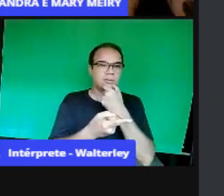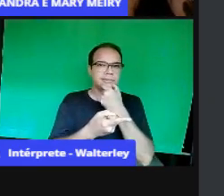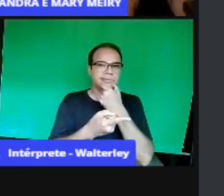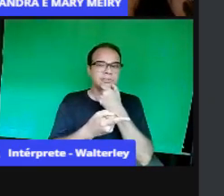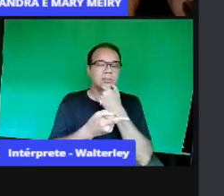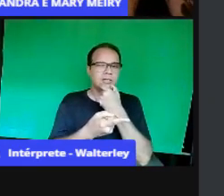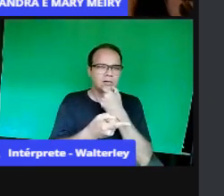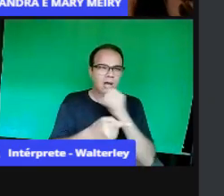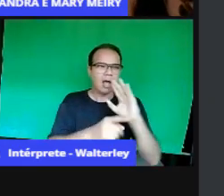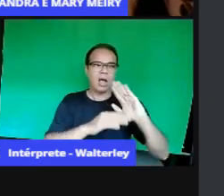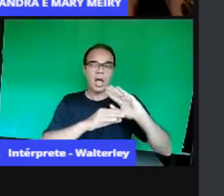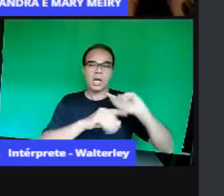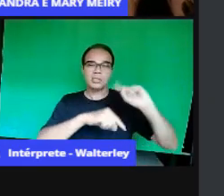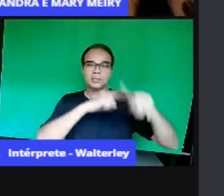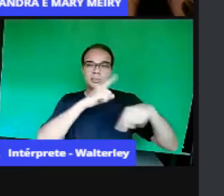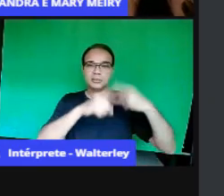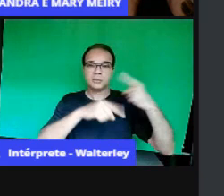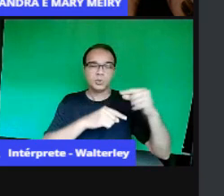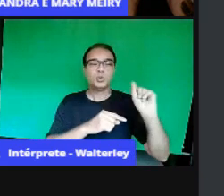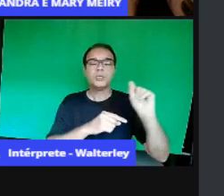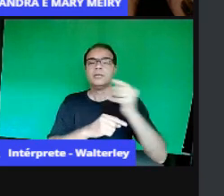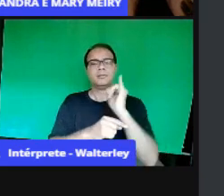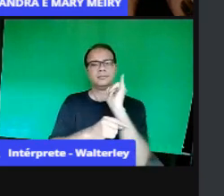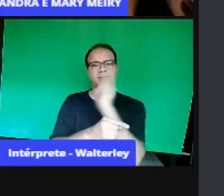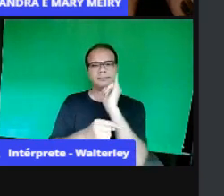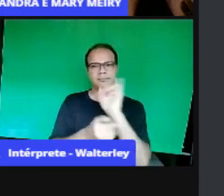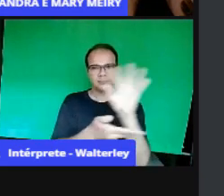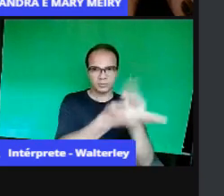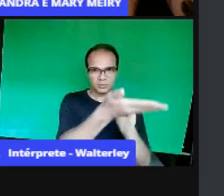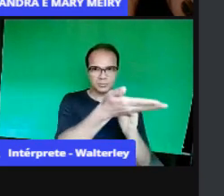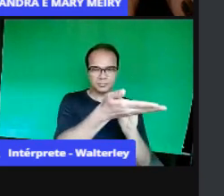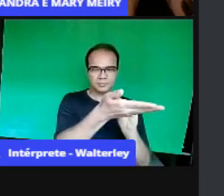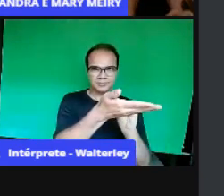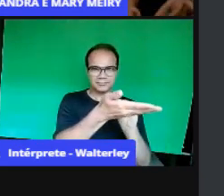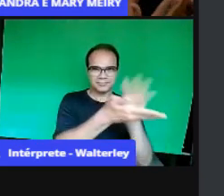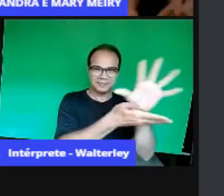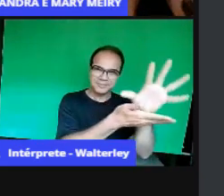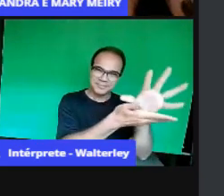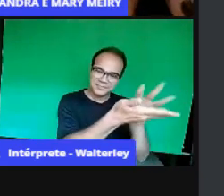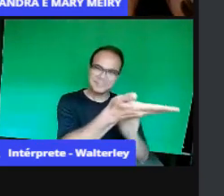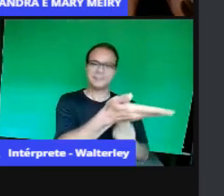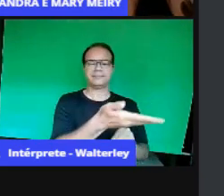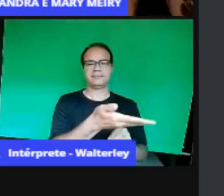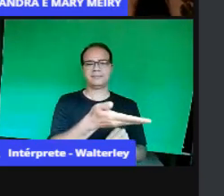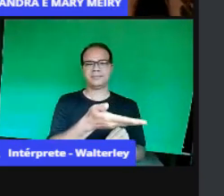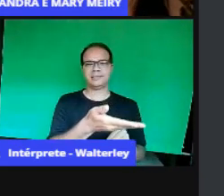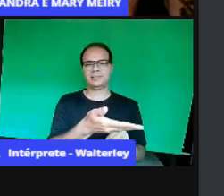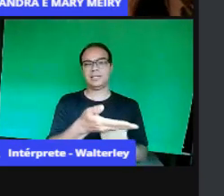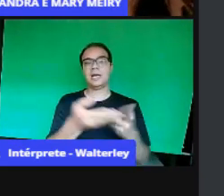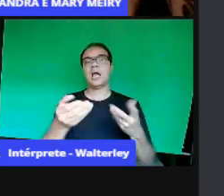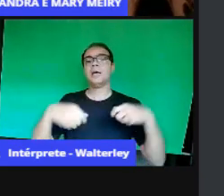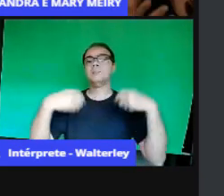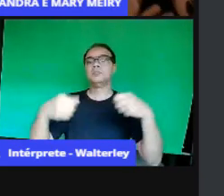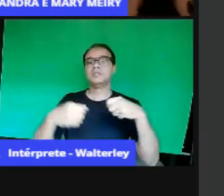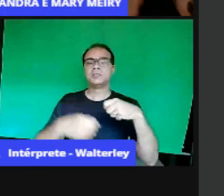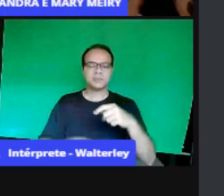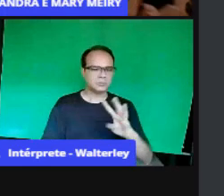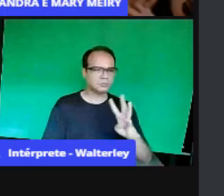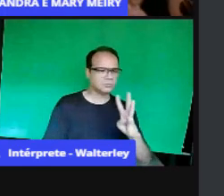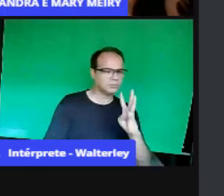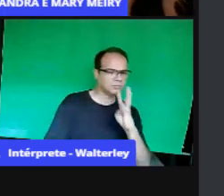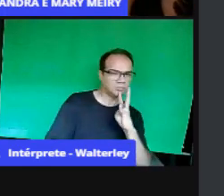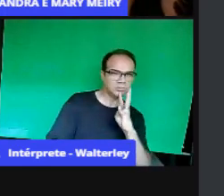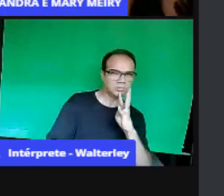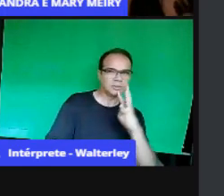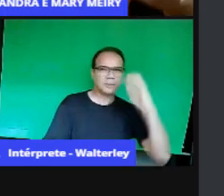daquela situação conteudista. Né? Eu preciso conhecer e desenvolver habilidades. Por isso,